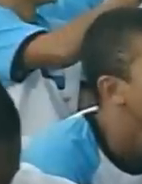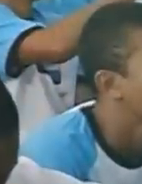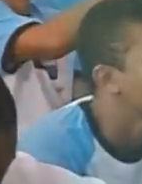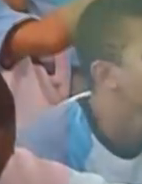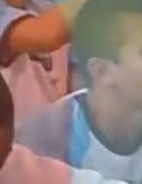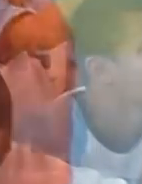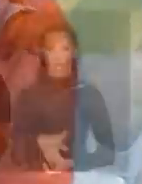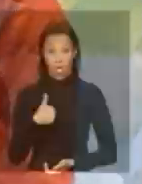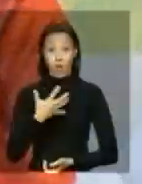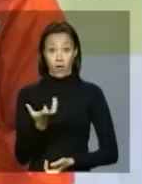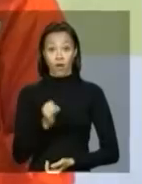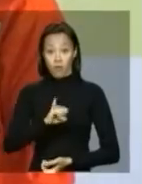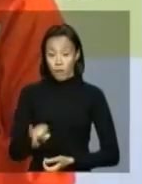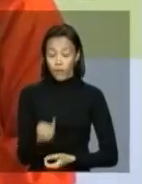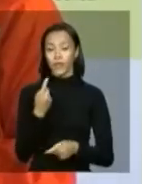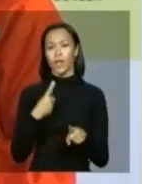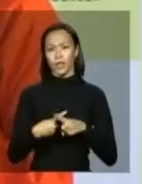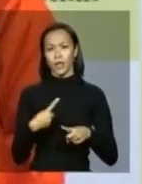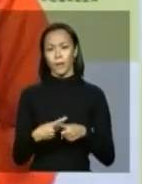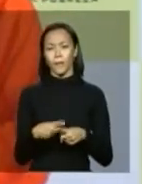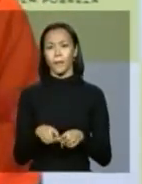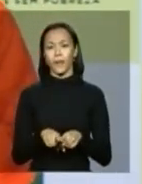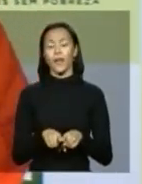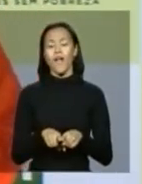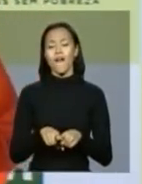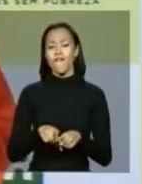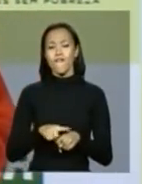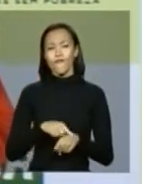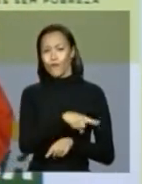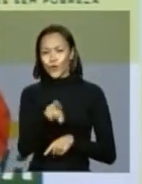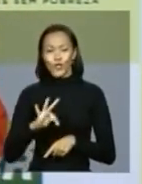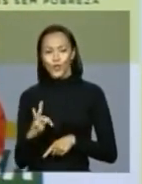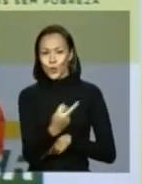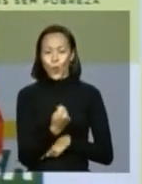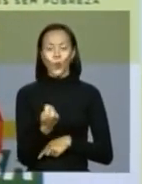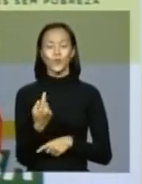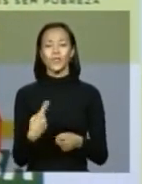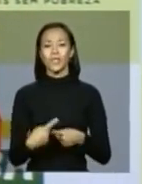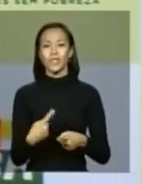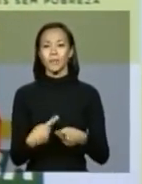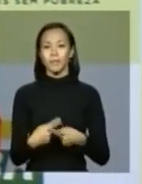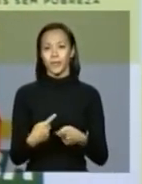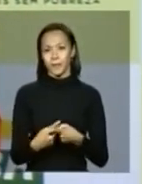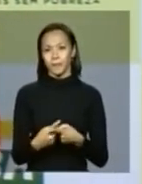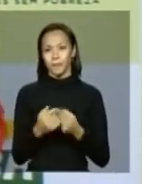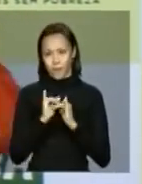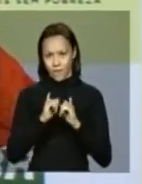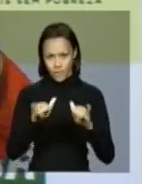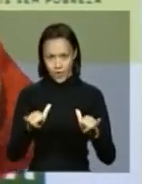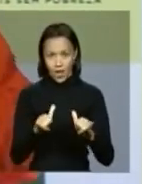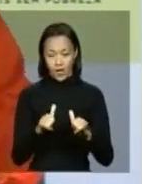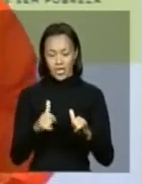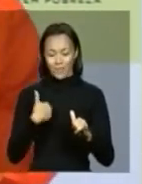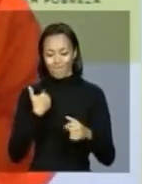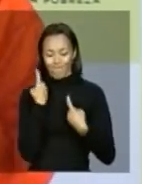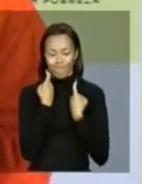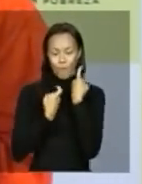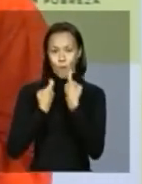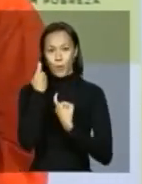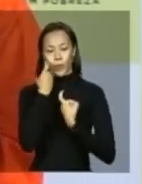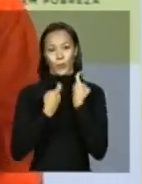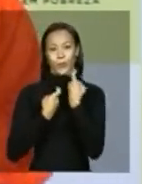Eu quero aproveitar também vocês todos aqui e compartilhar com vocês uma grande